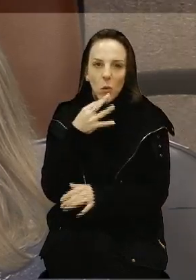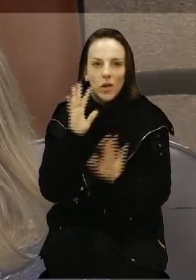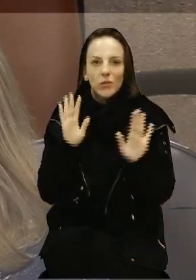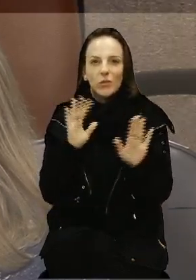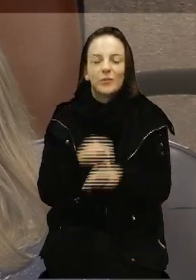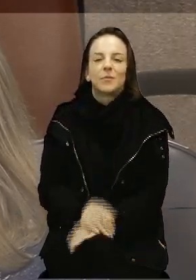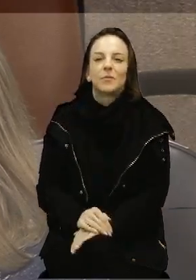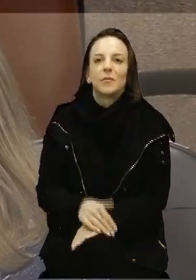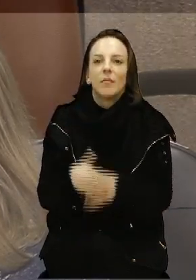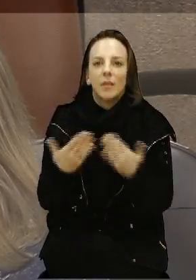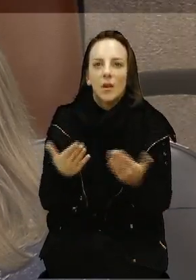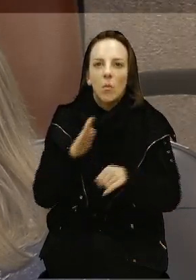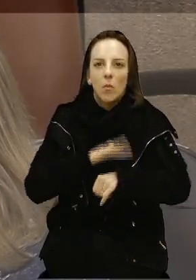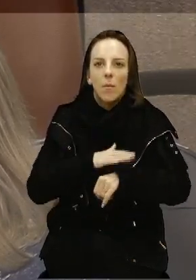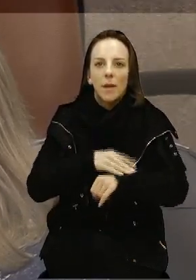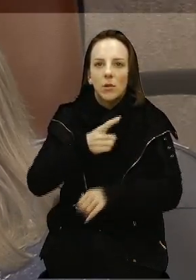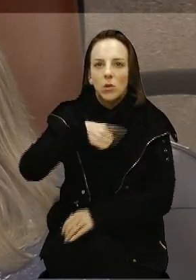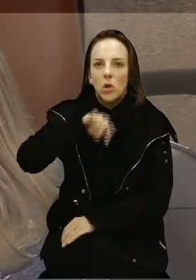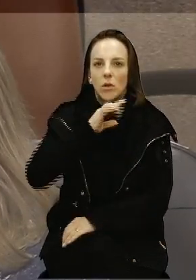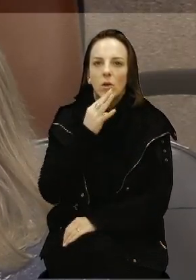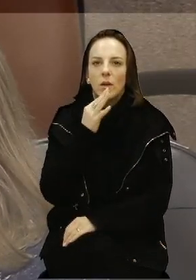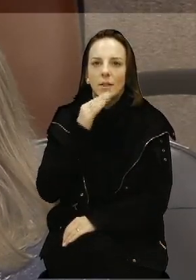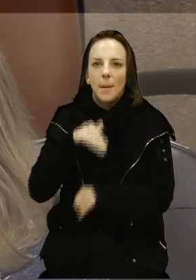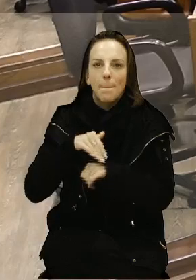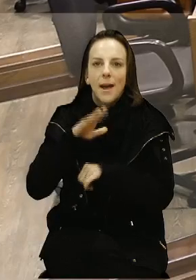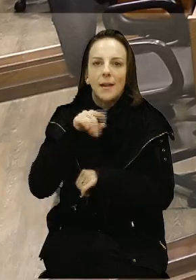gente poder conhecer um pouquinho mais dessa instituição. Obrigado, presidente.